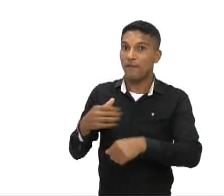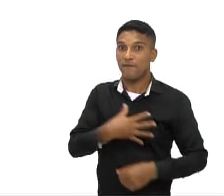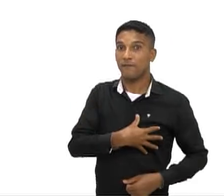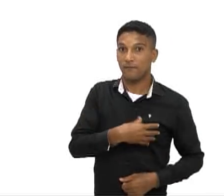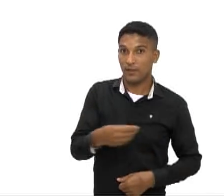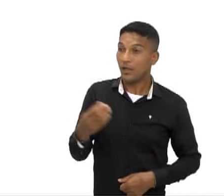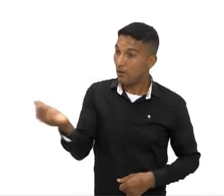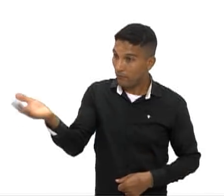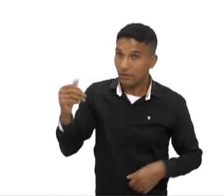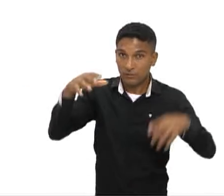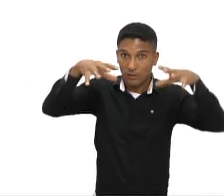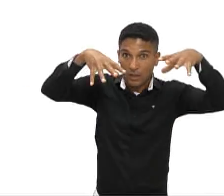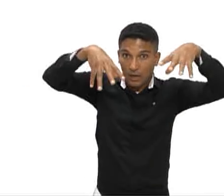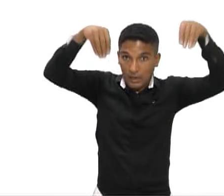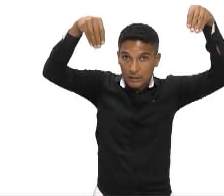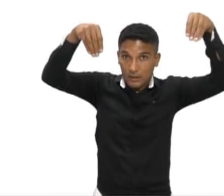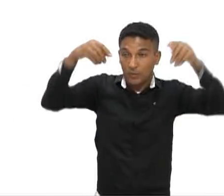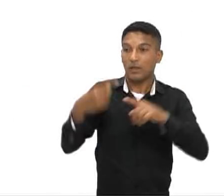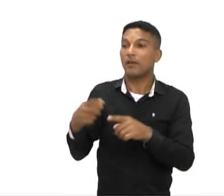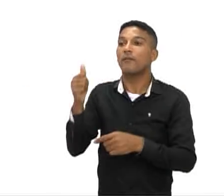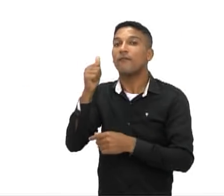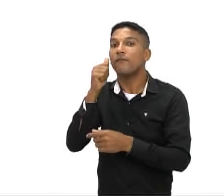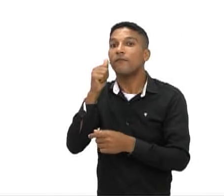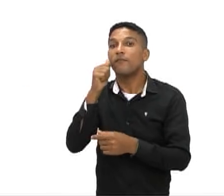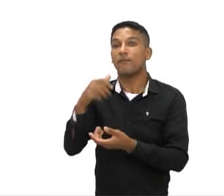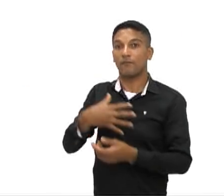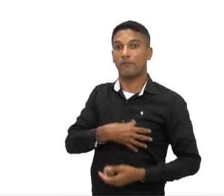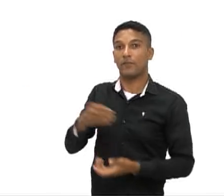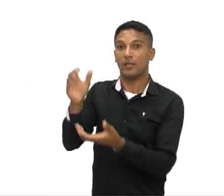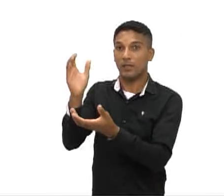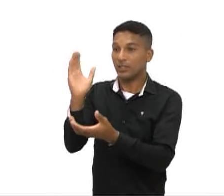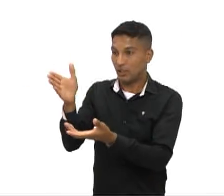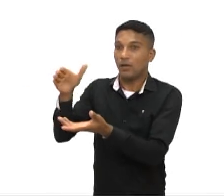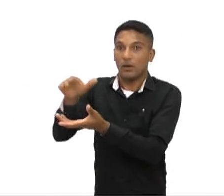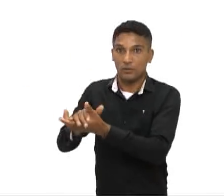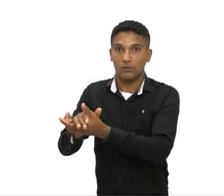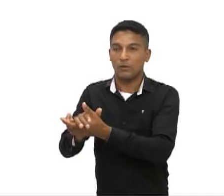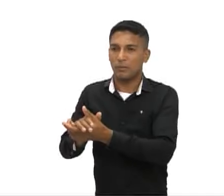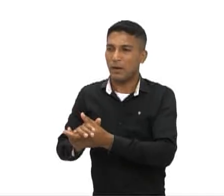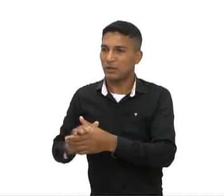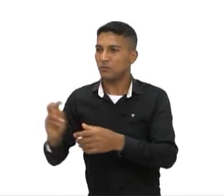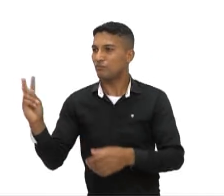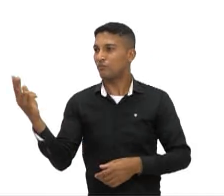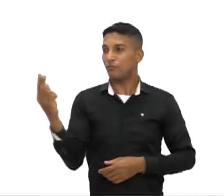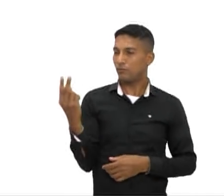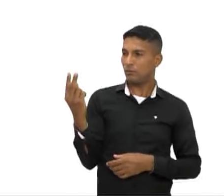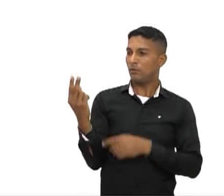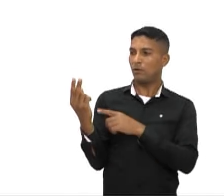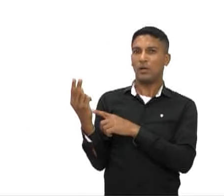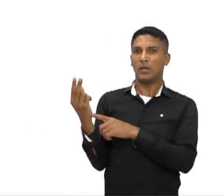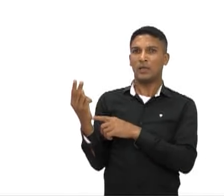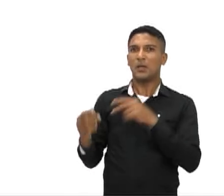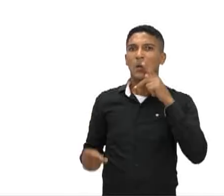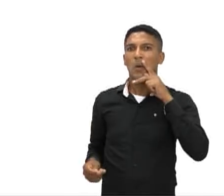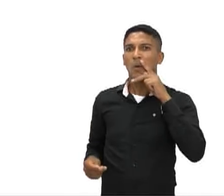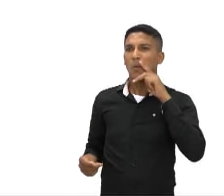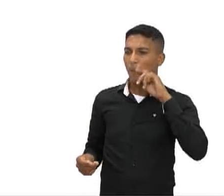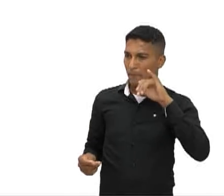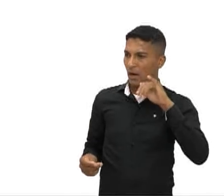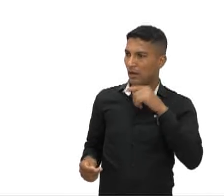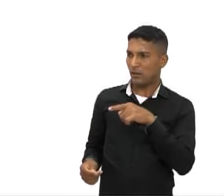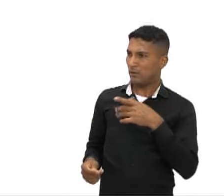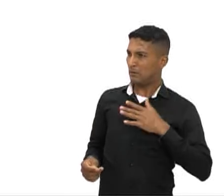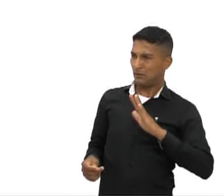Porém, ao chegarem lá, os pais não se agradam da escolha da filha. pois era para ela se casar com o